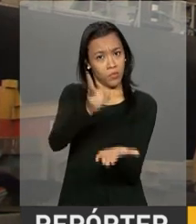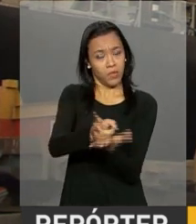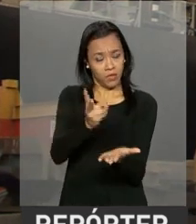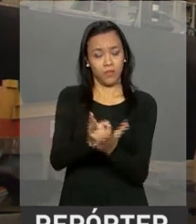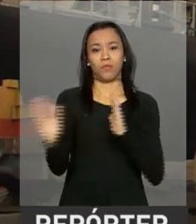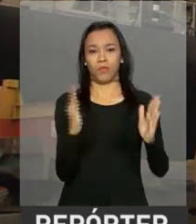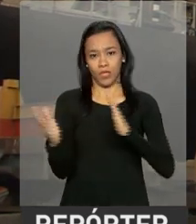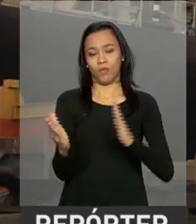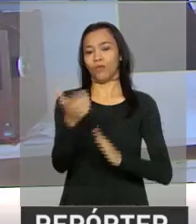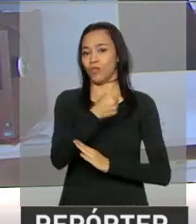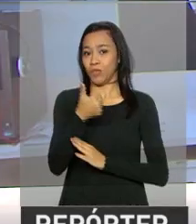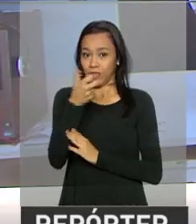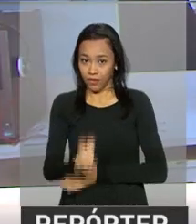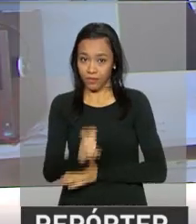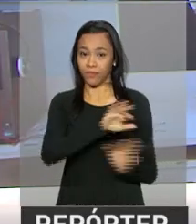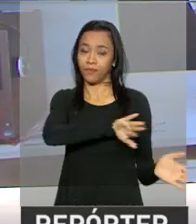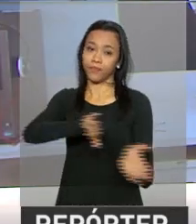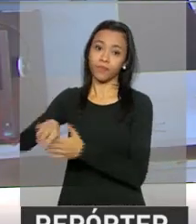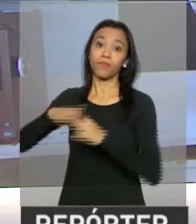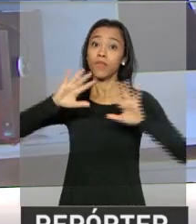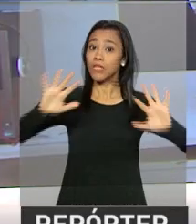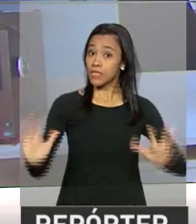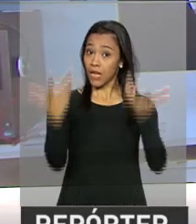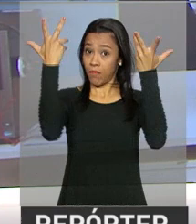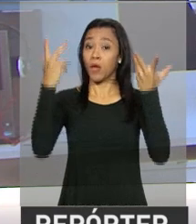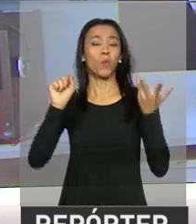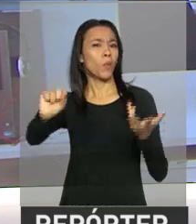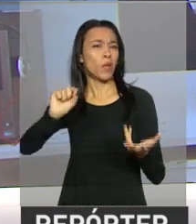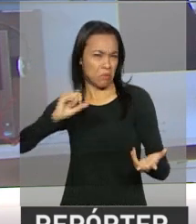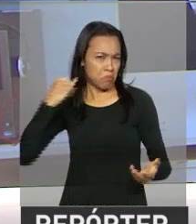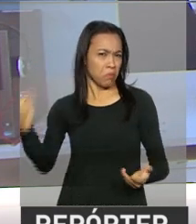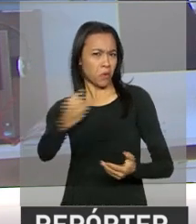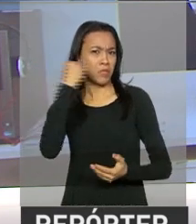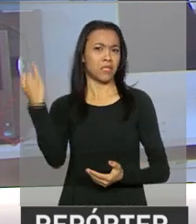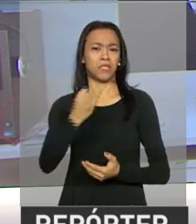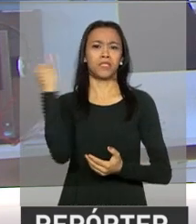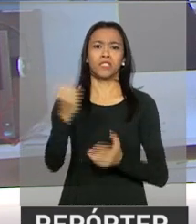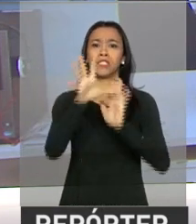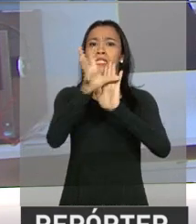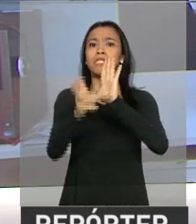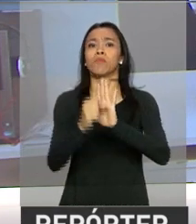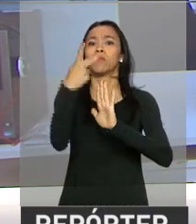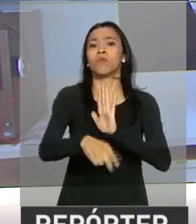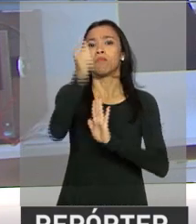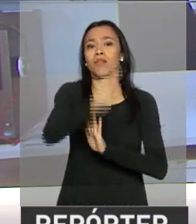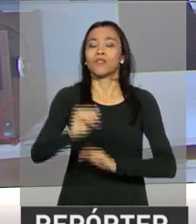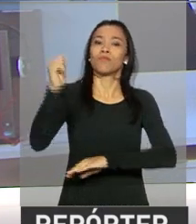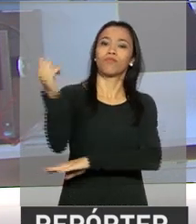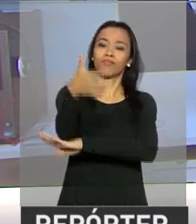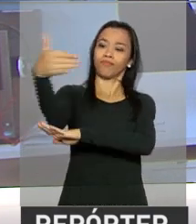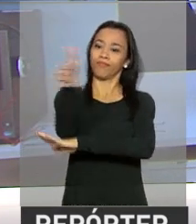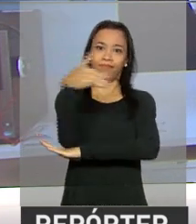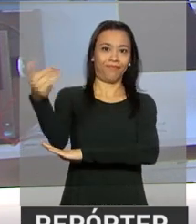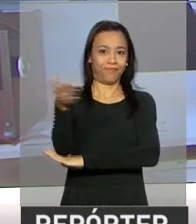período de 2015. Celebrar um dos mais importantes símbolos nacionais e despertar o patriotismo em